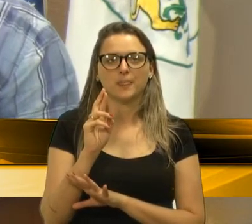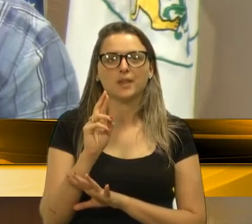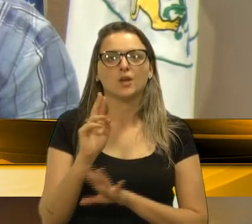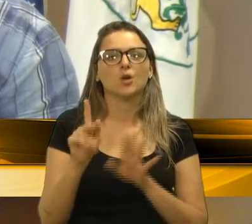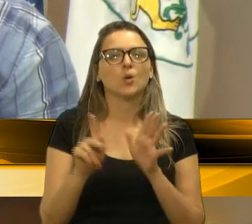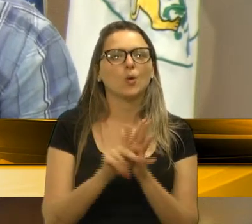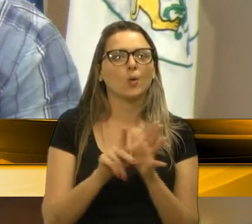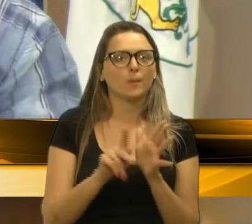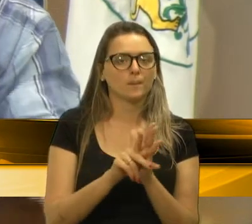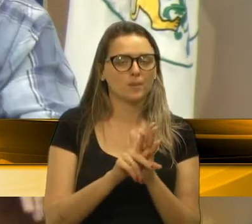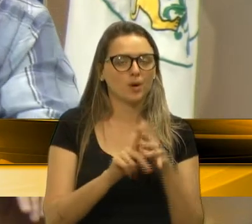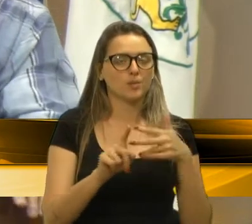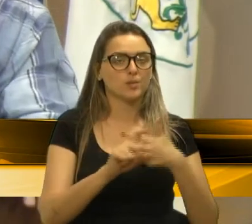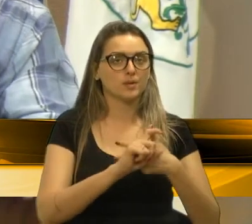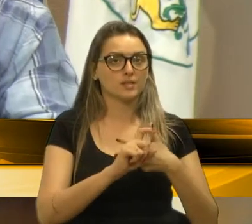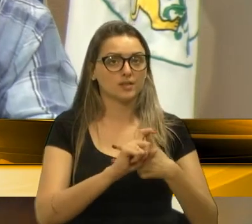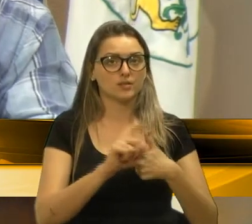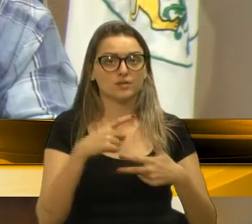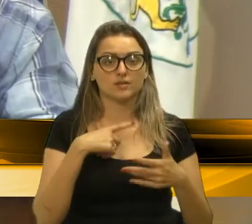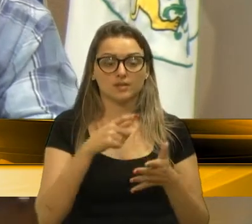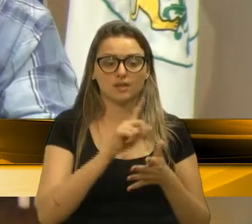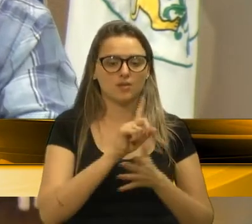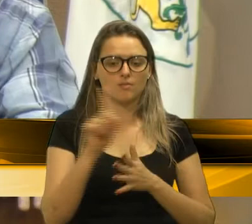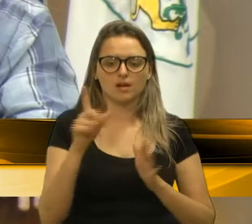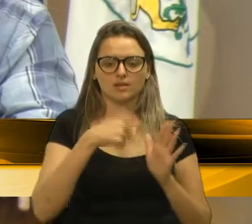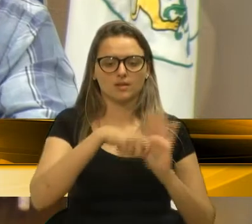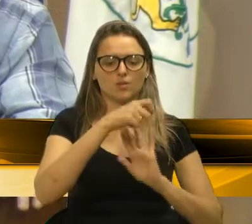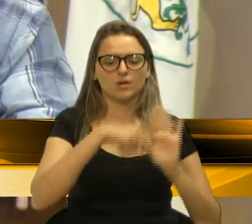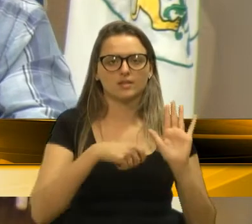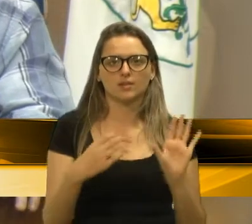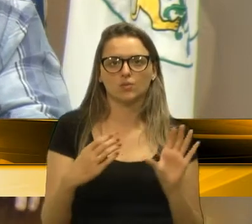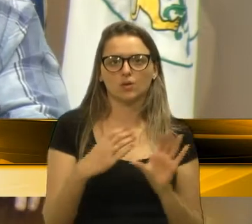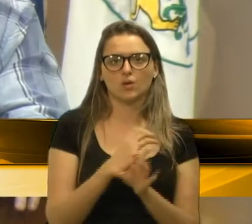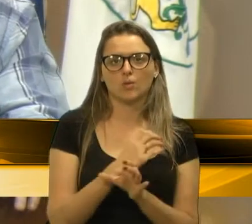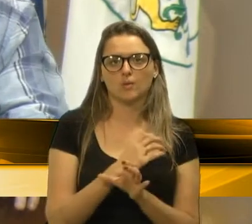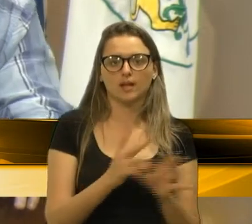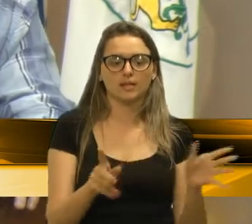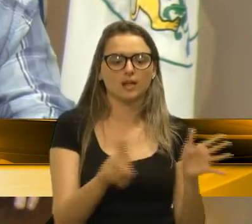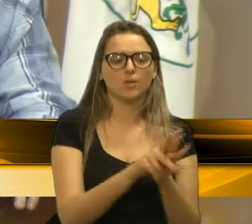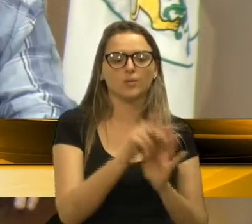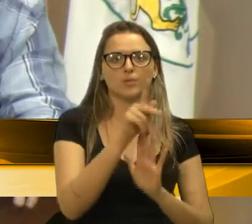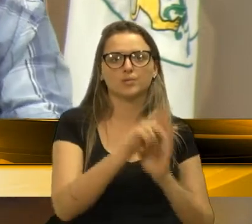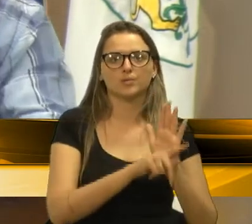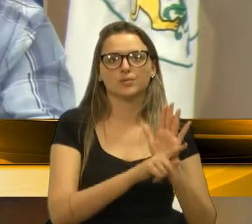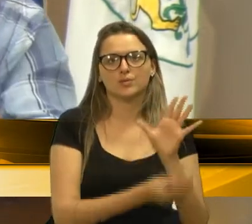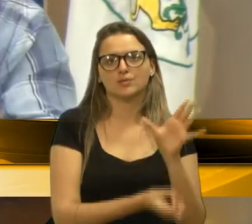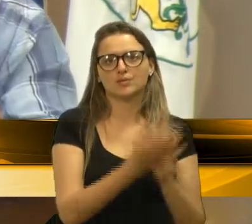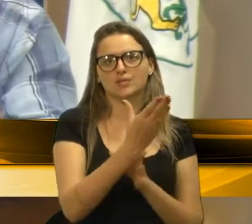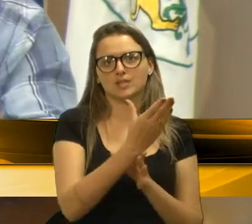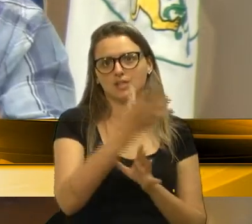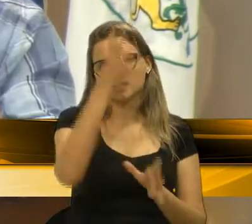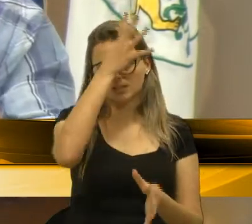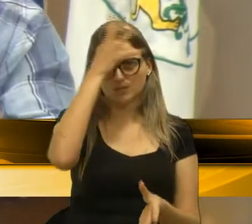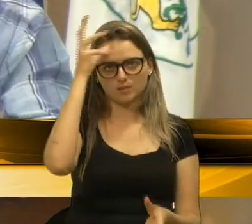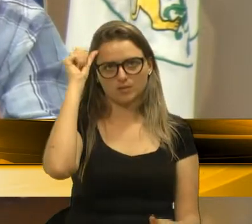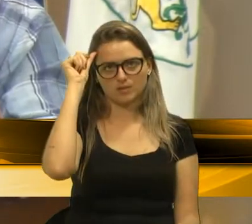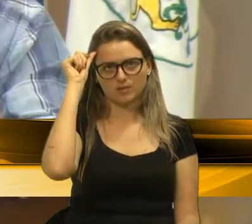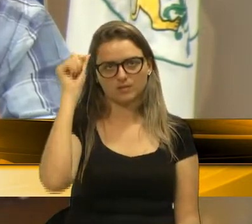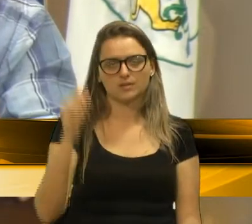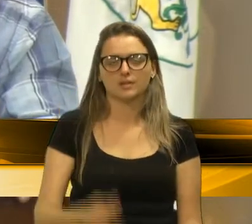ao por um veto total o seu projecto ao seu projeto